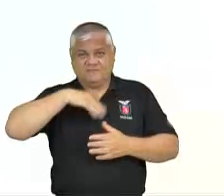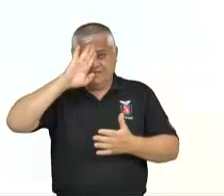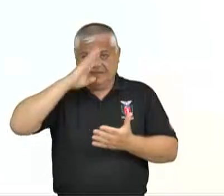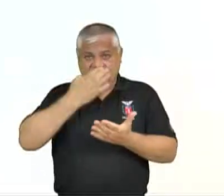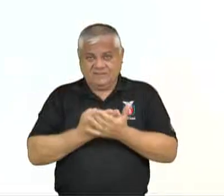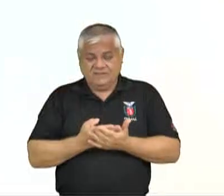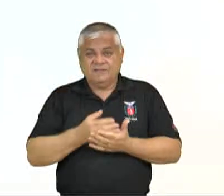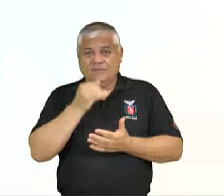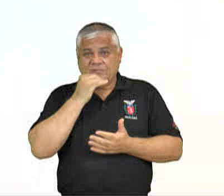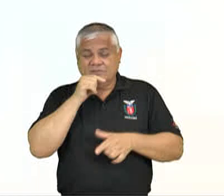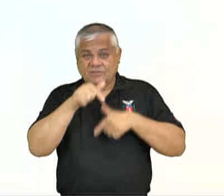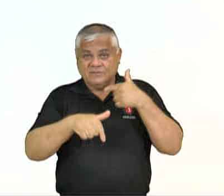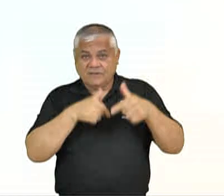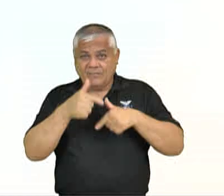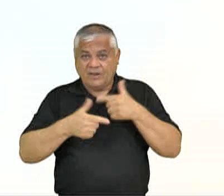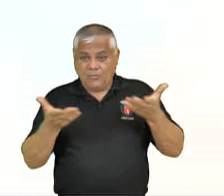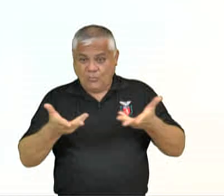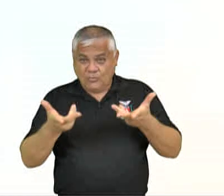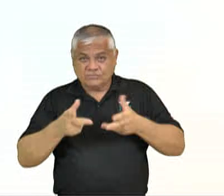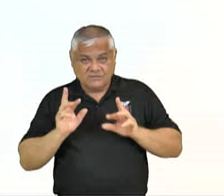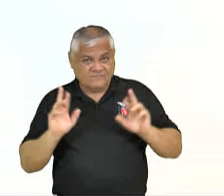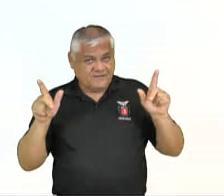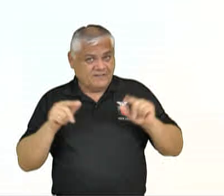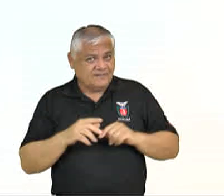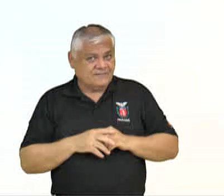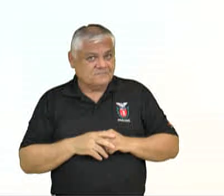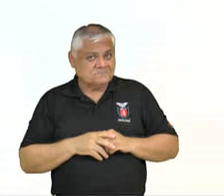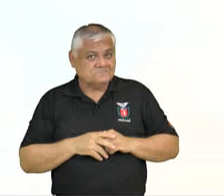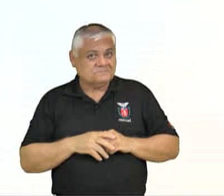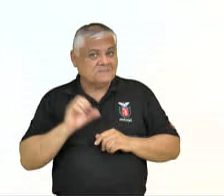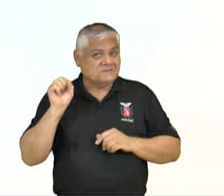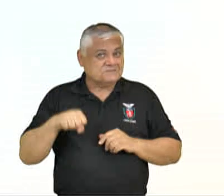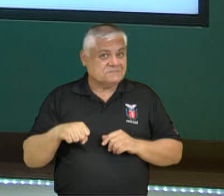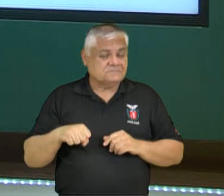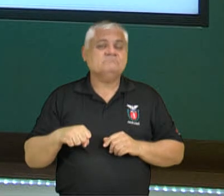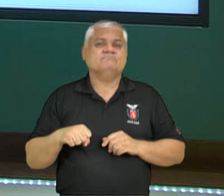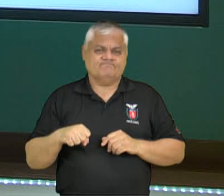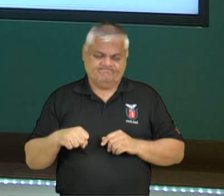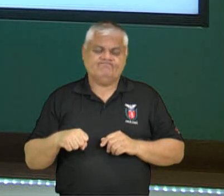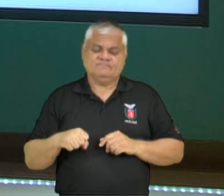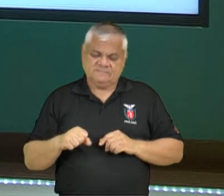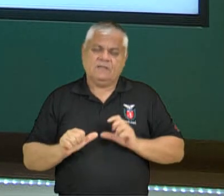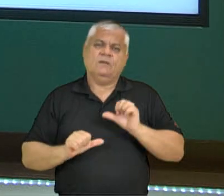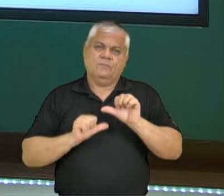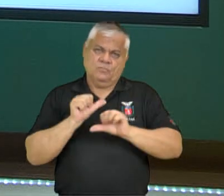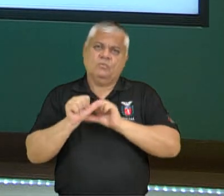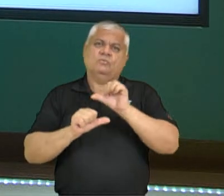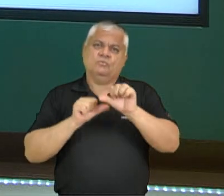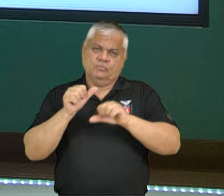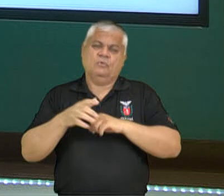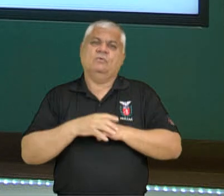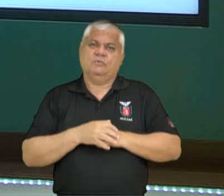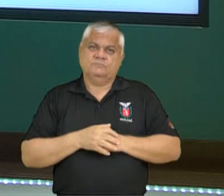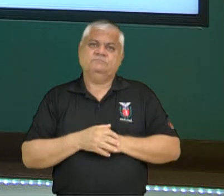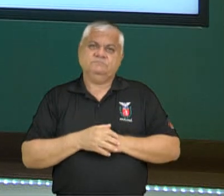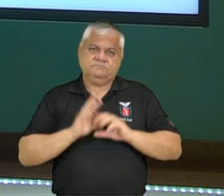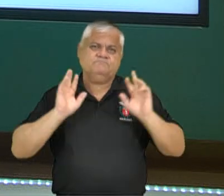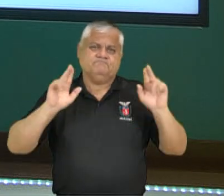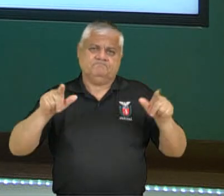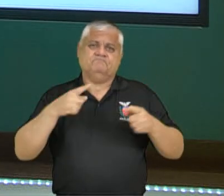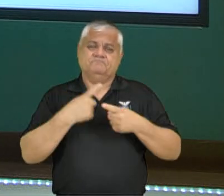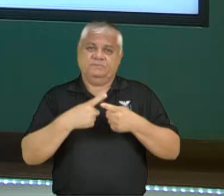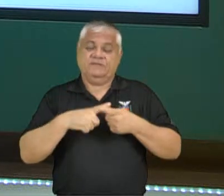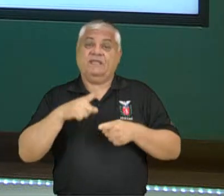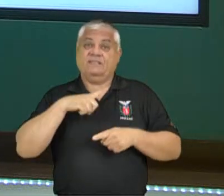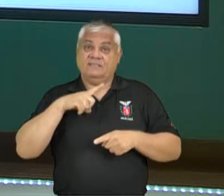que as condições de trabalho são diferentes atualmente? Sim, né, pessoal, essas condições de trabalho, elas são diferentes atualmente.